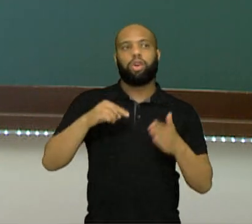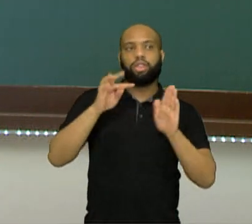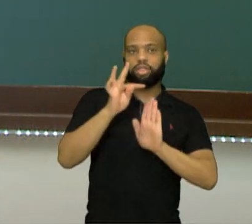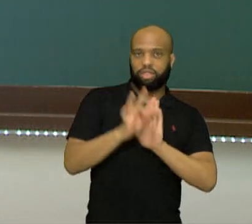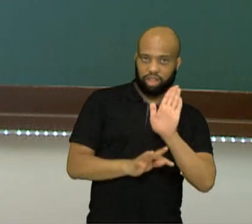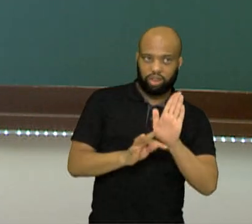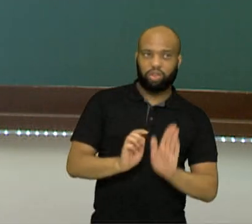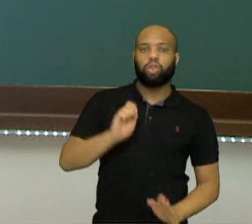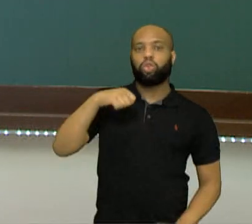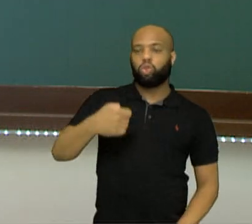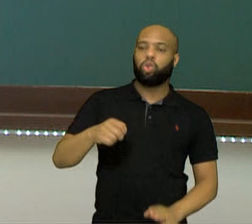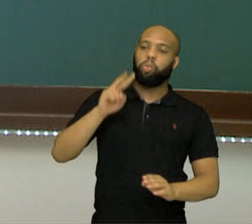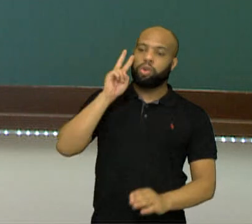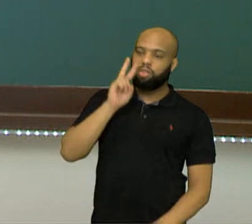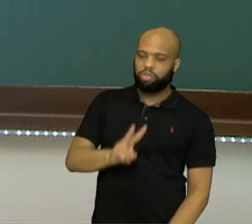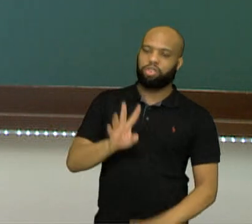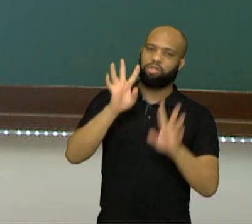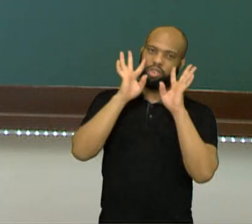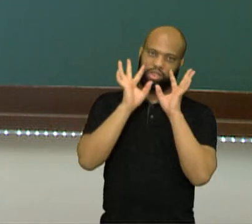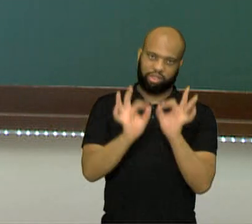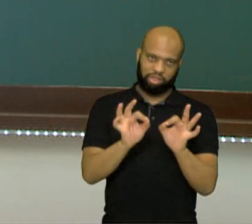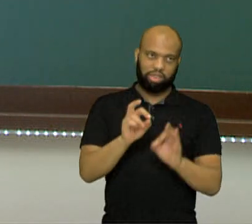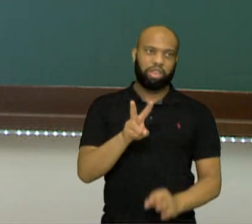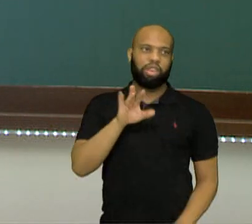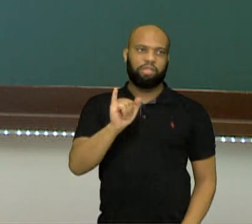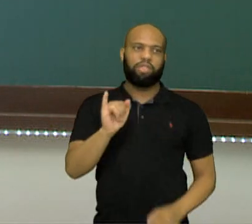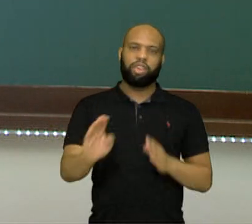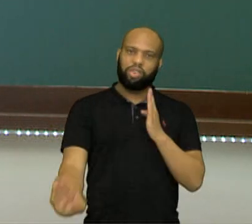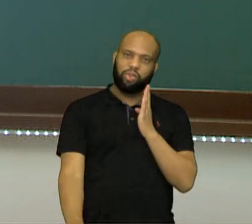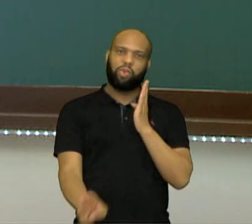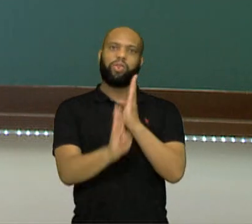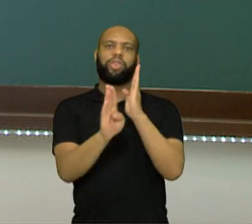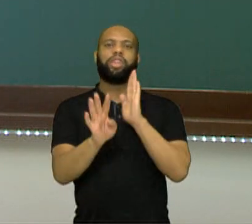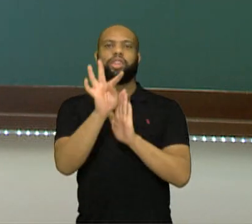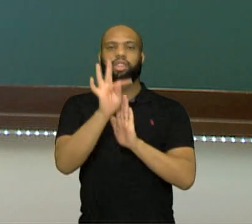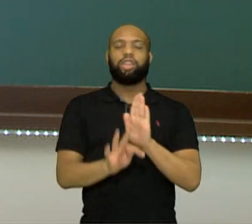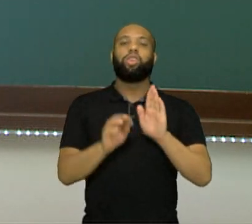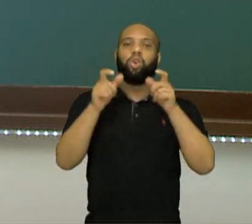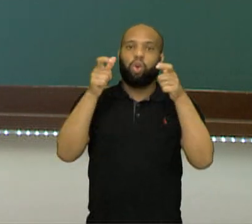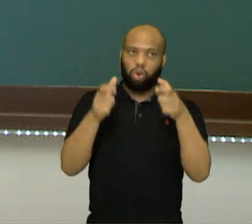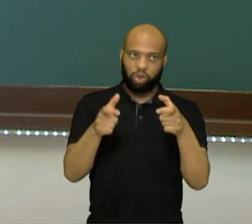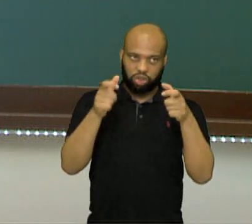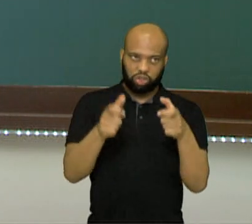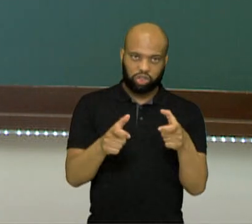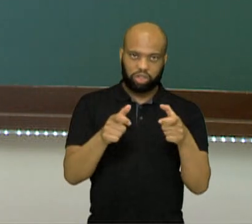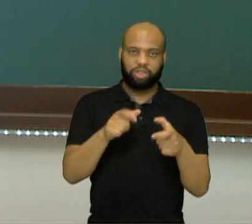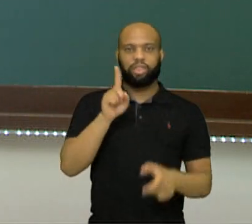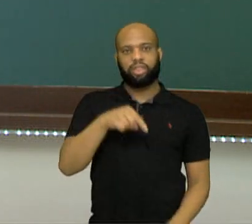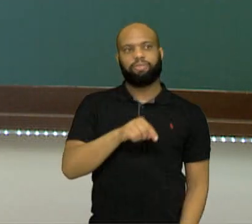escuta do outro. Vocês vão encontrar esse texto lá no site chamado